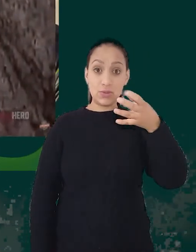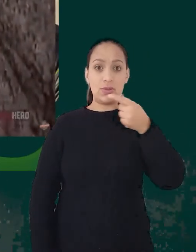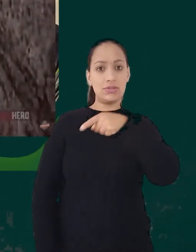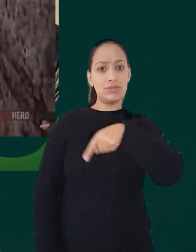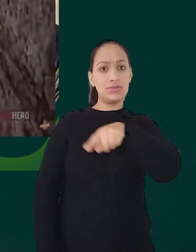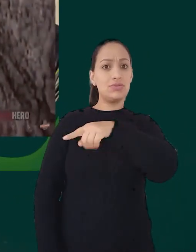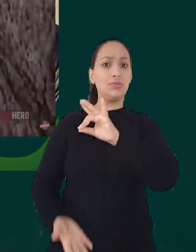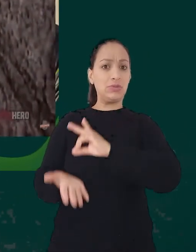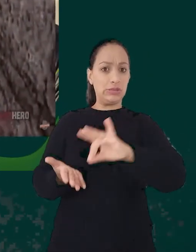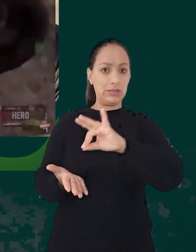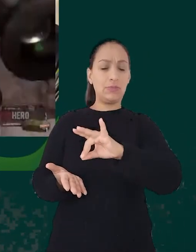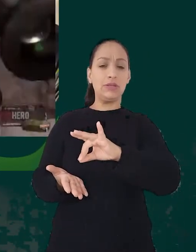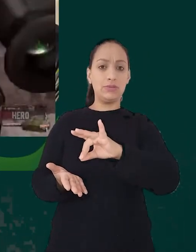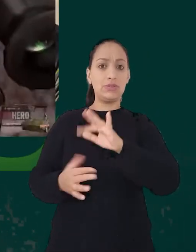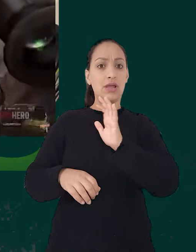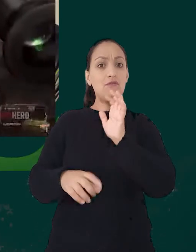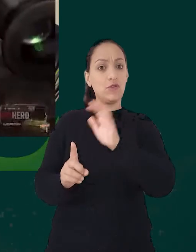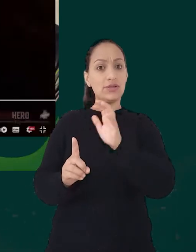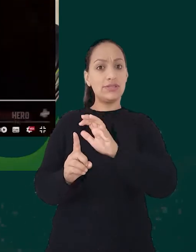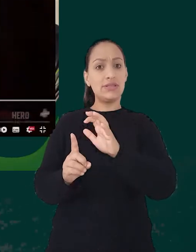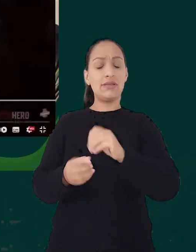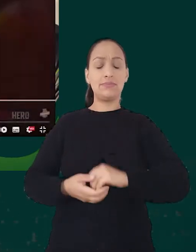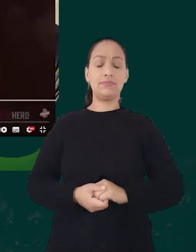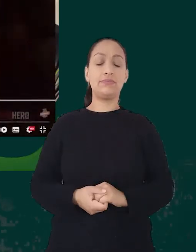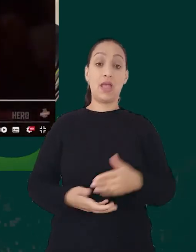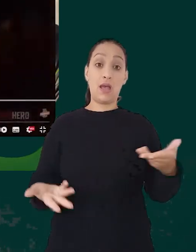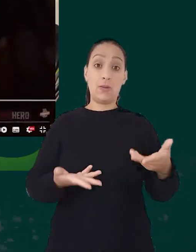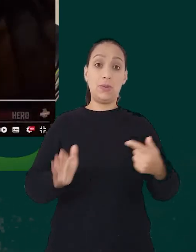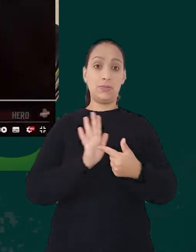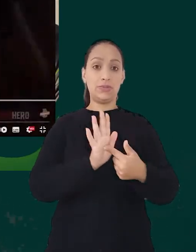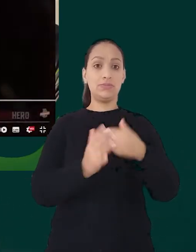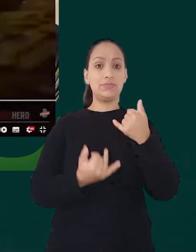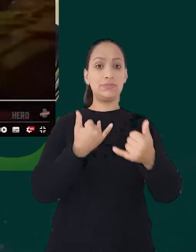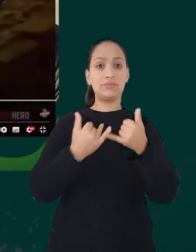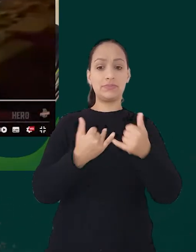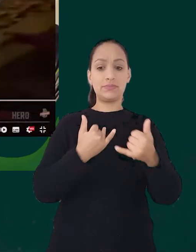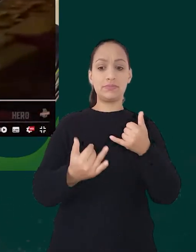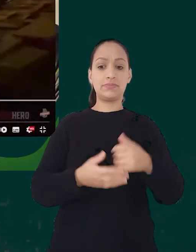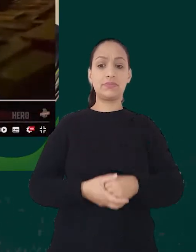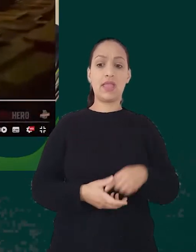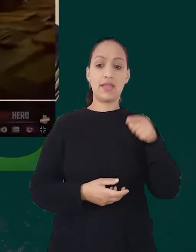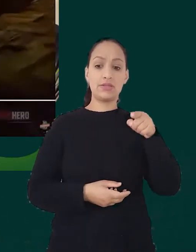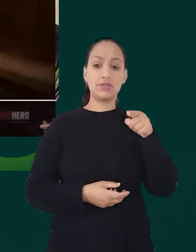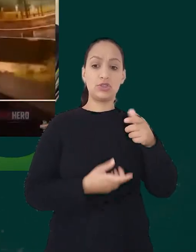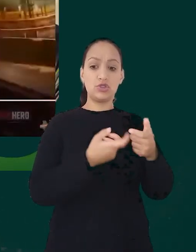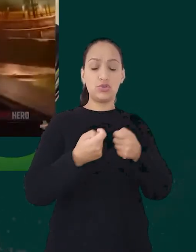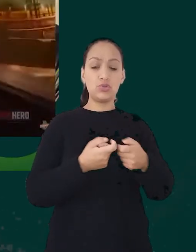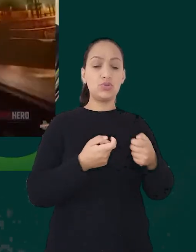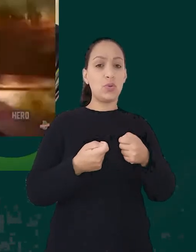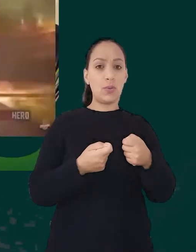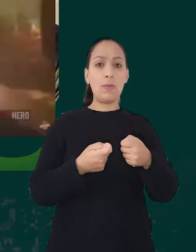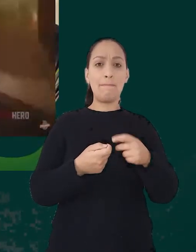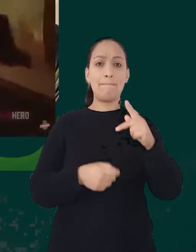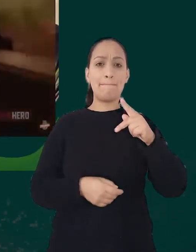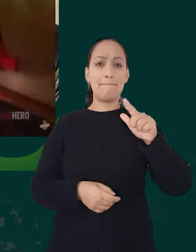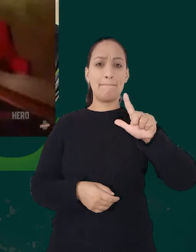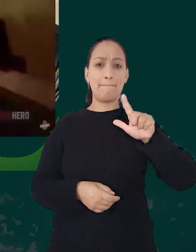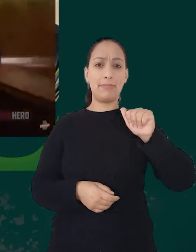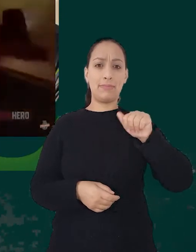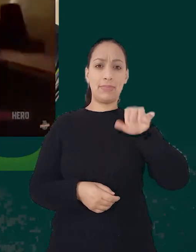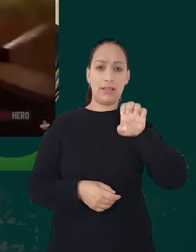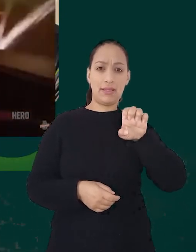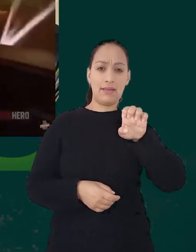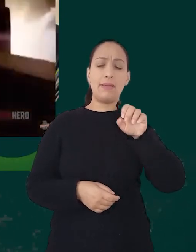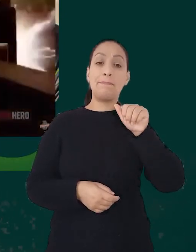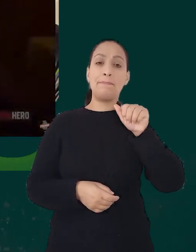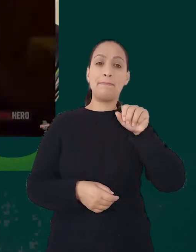inimigos. Então, aqui eu estou mostrando alguns exemplos, tá? O jogo Destiny é um jogaço de Play 4 e é um